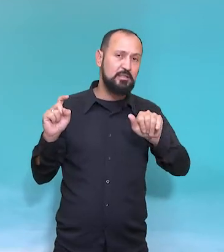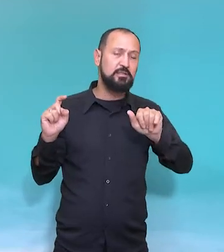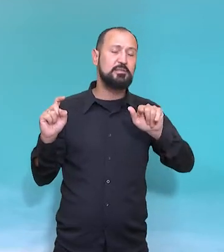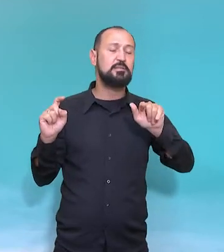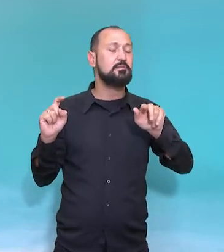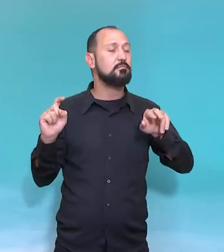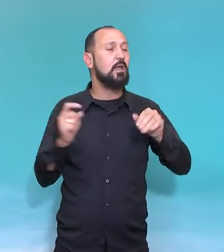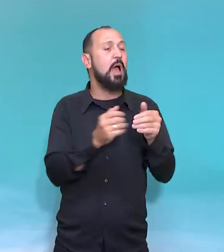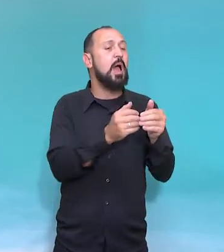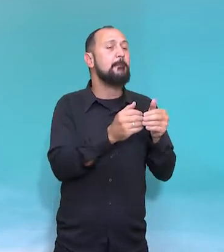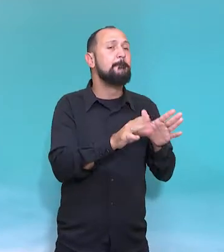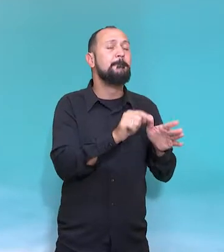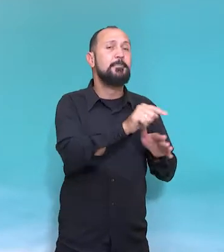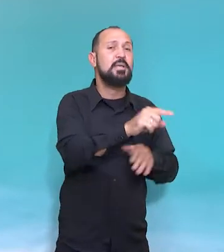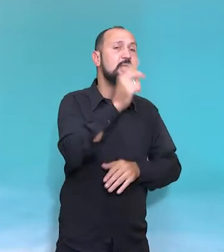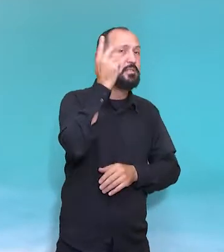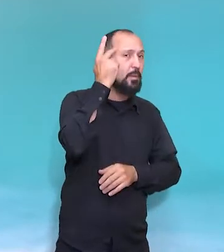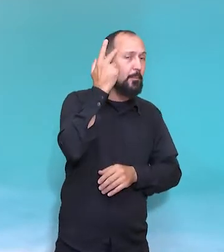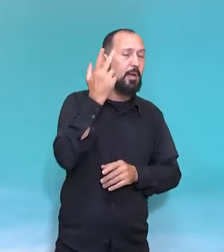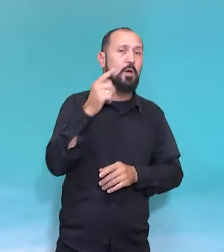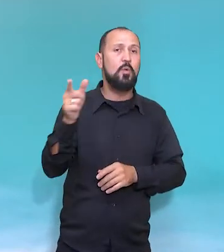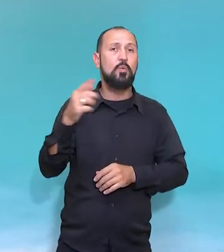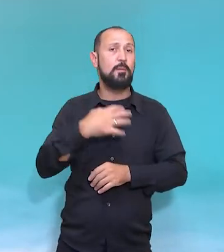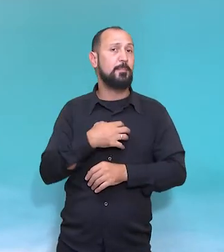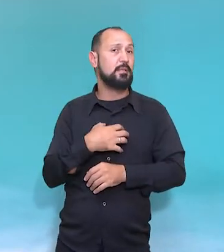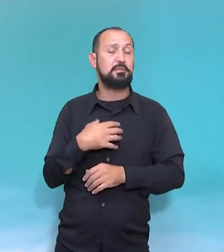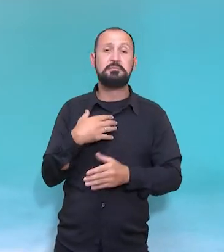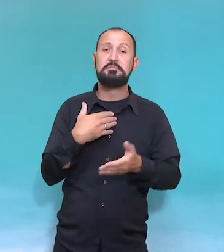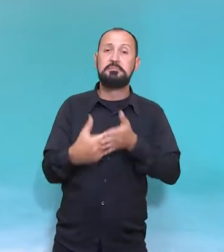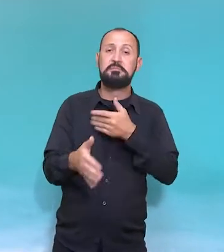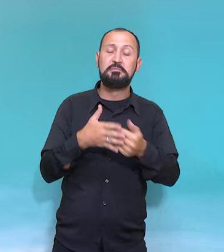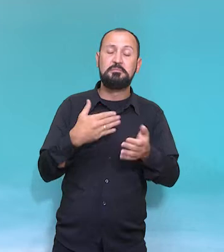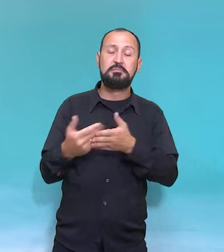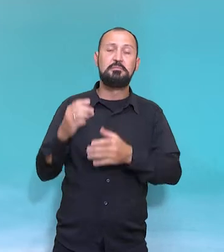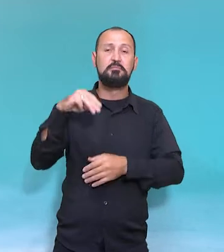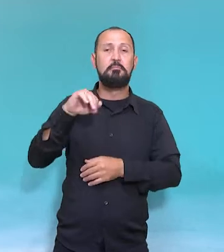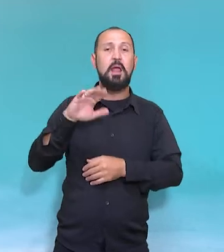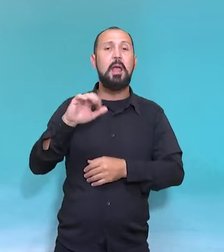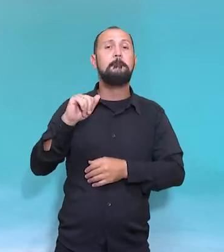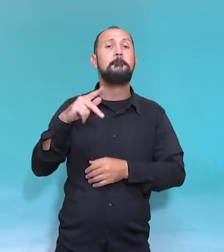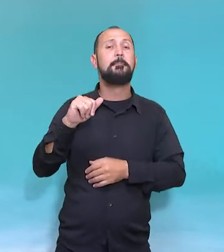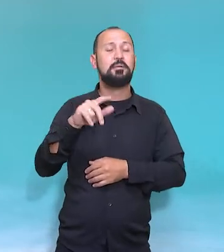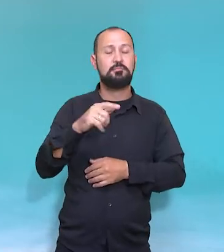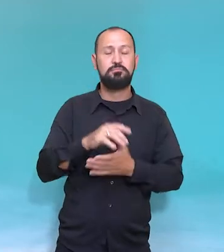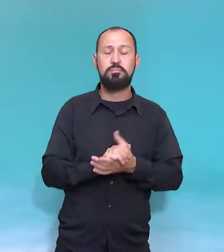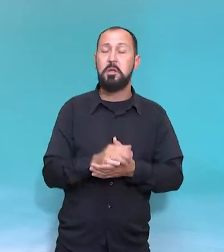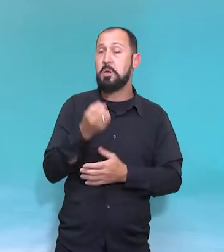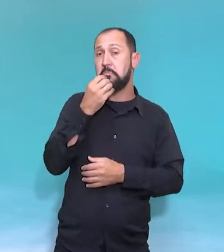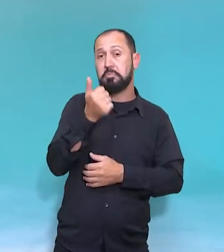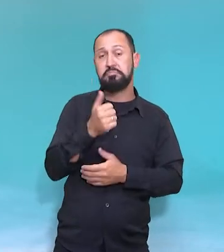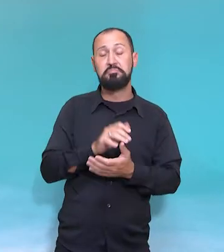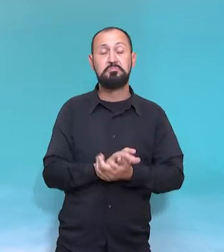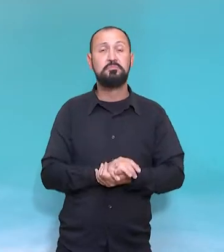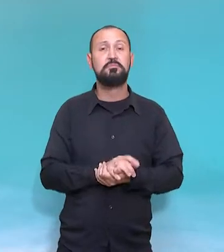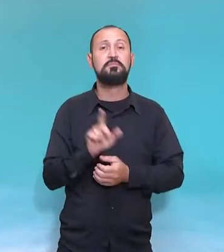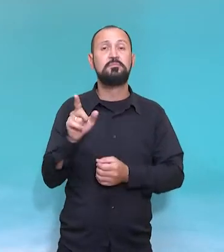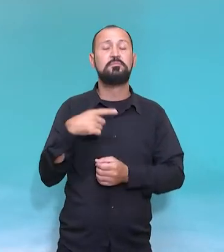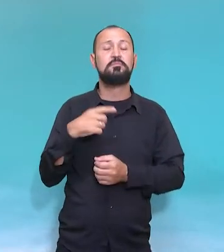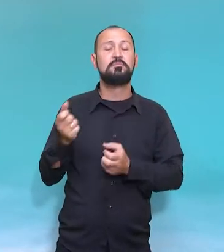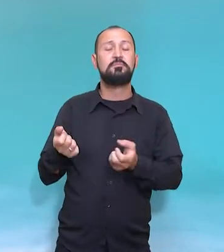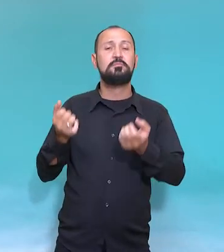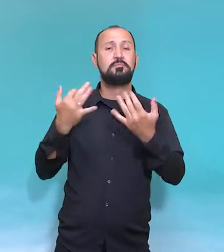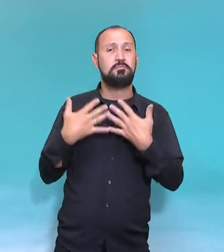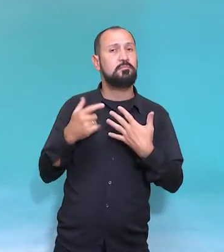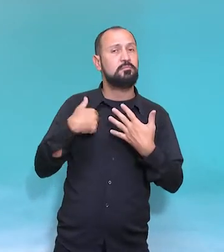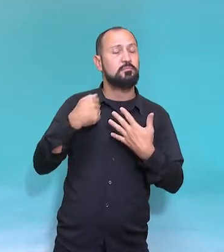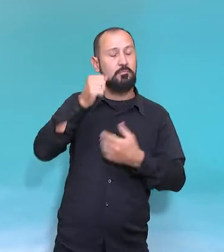isso após a lei, abrir um empreendimento lá em São Paulo, ou na Bahia, ou até em Macapá. Show de bola. Então, uma coisa que